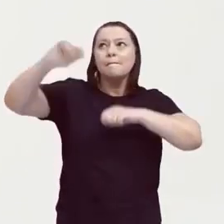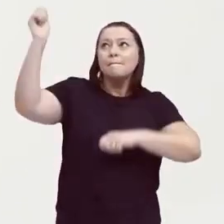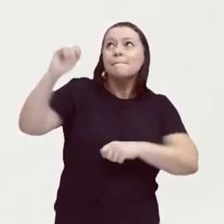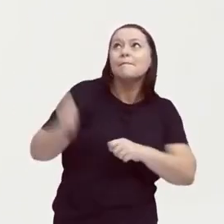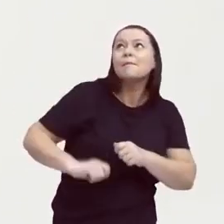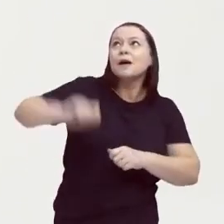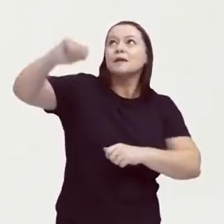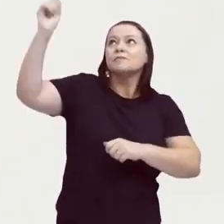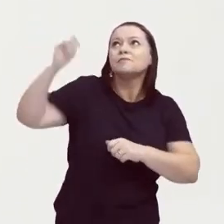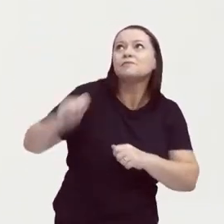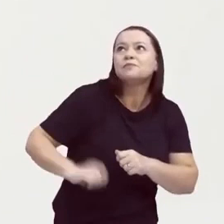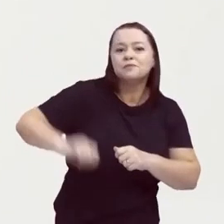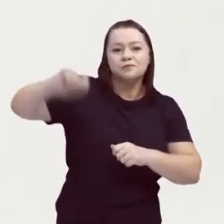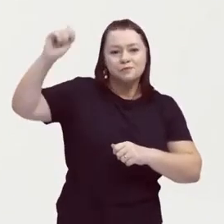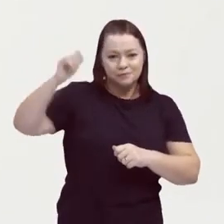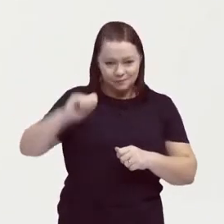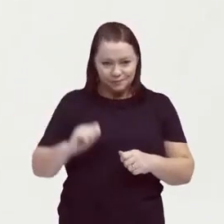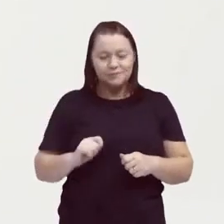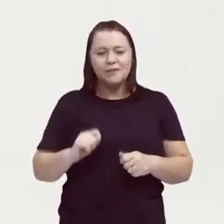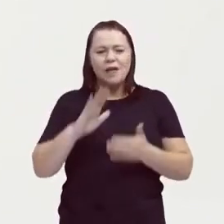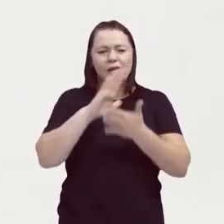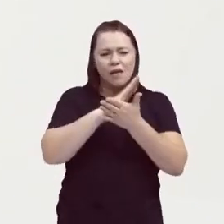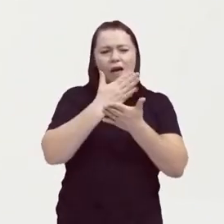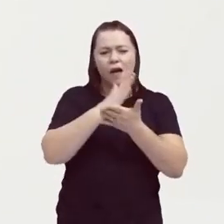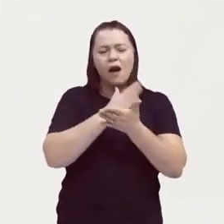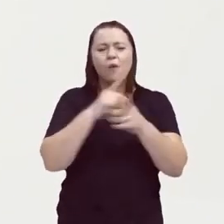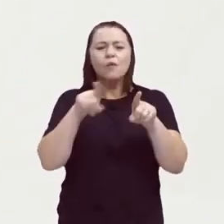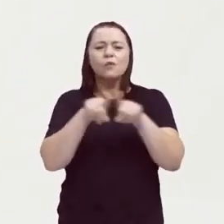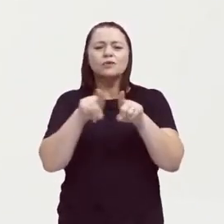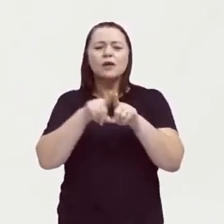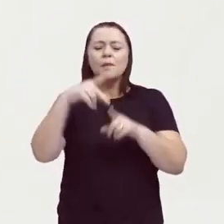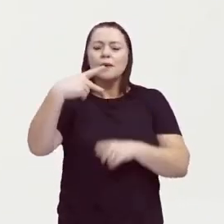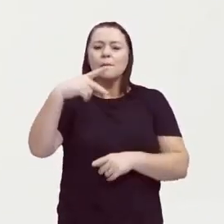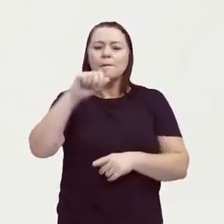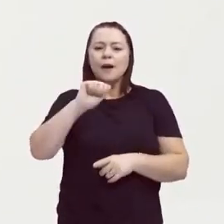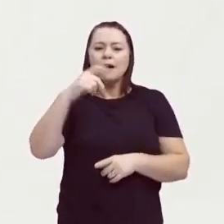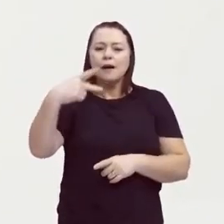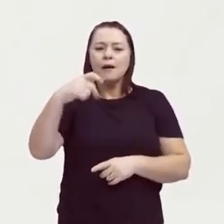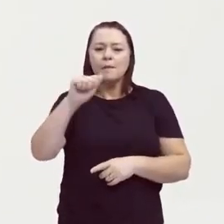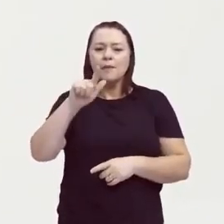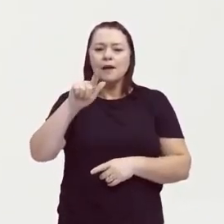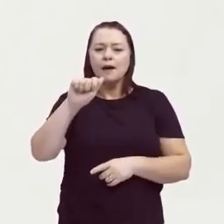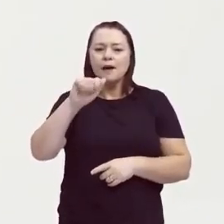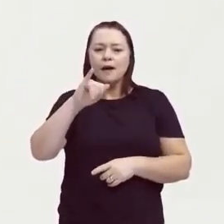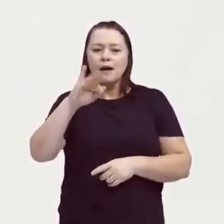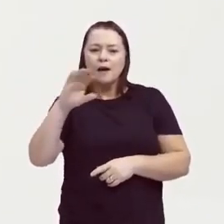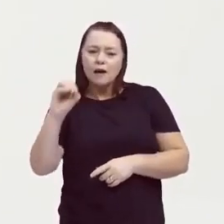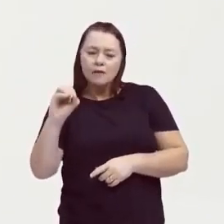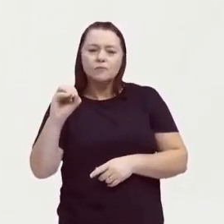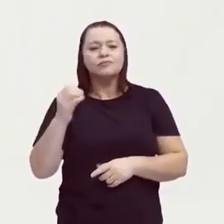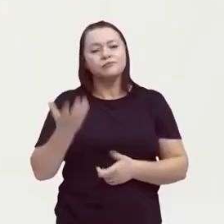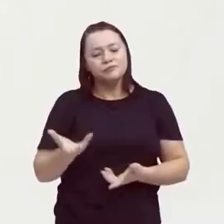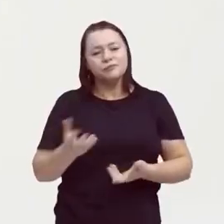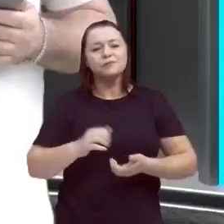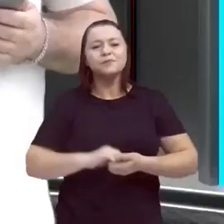papagaio. Ou, como alguns conhecem, pipa. Tá certo? De volta aqui